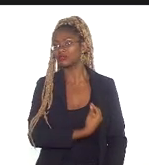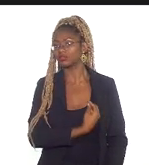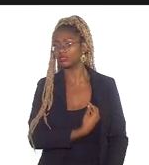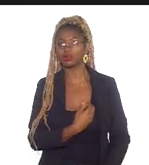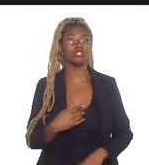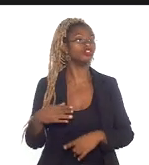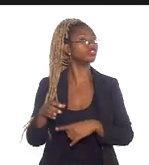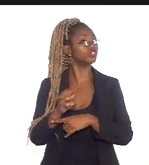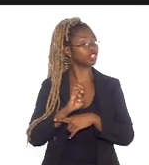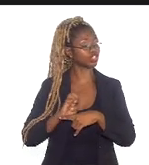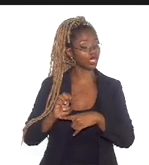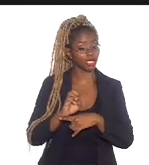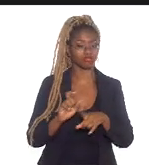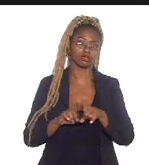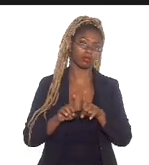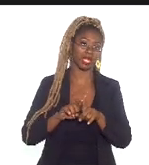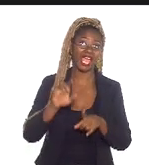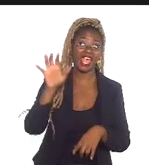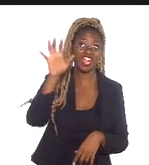regiões.